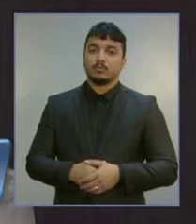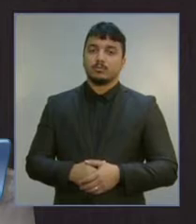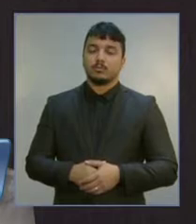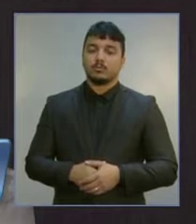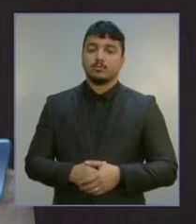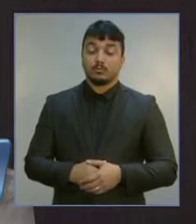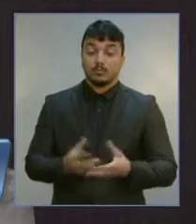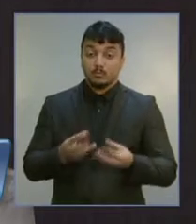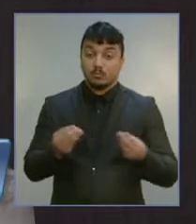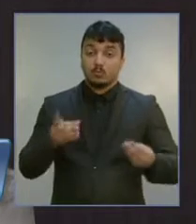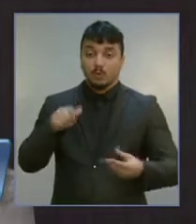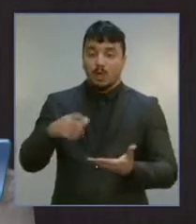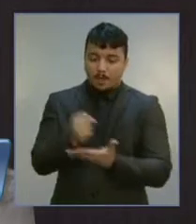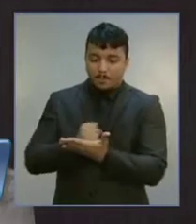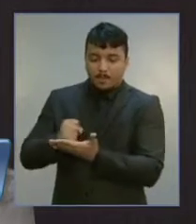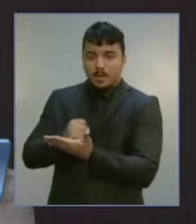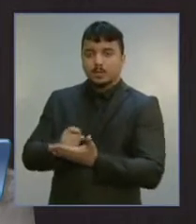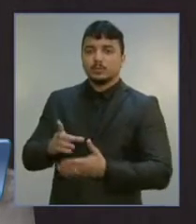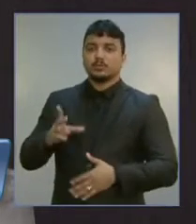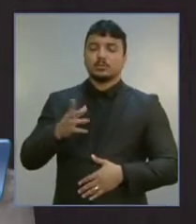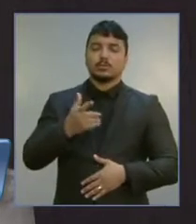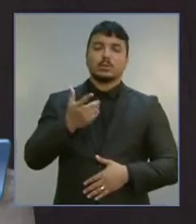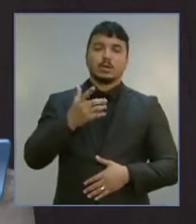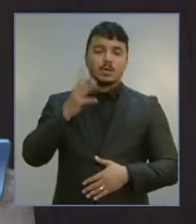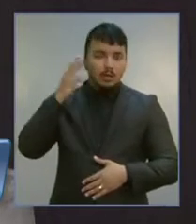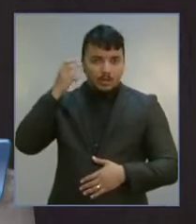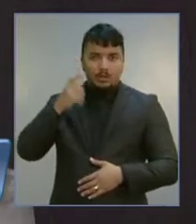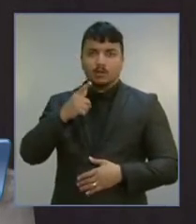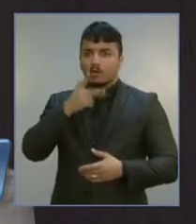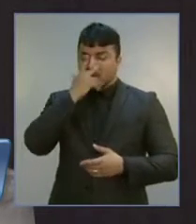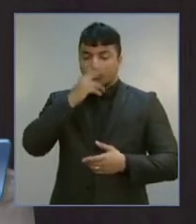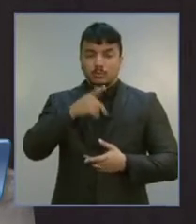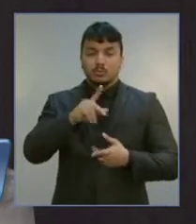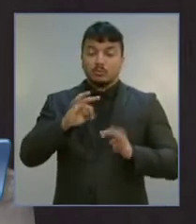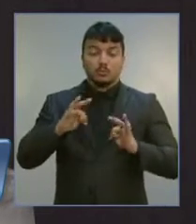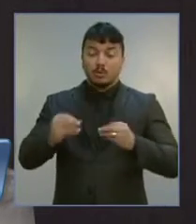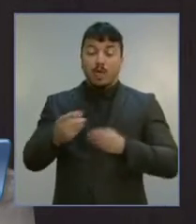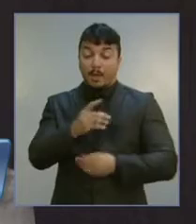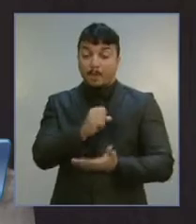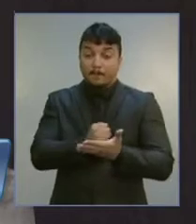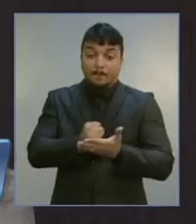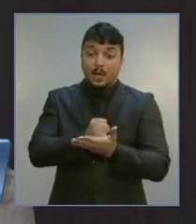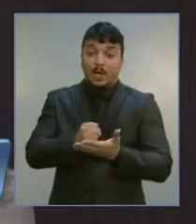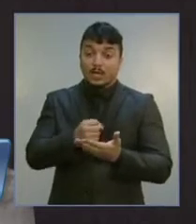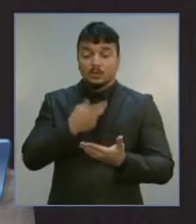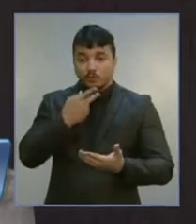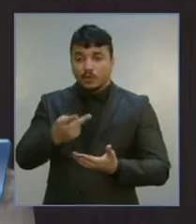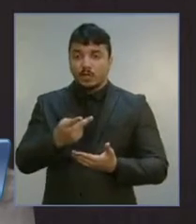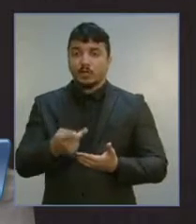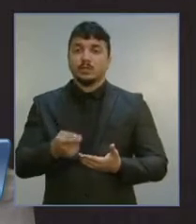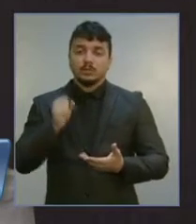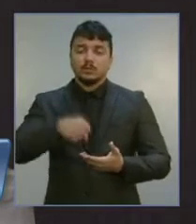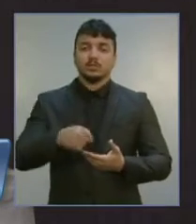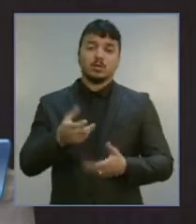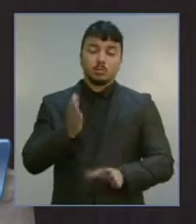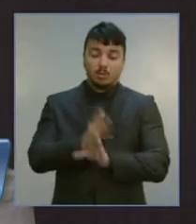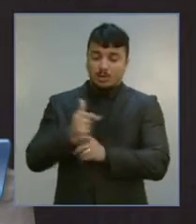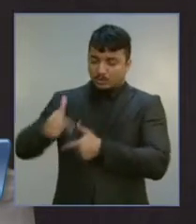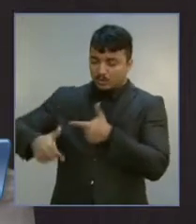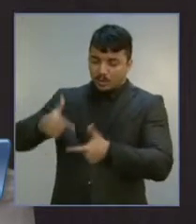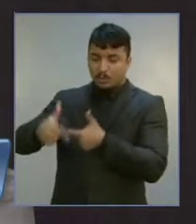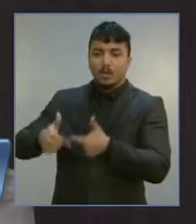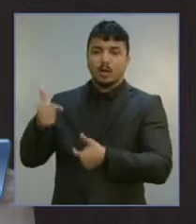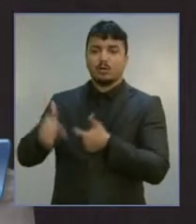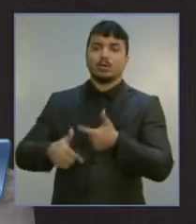vários são da base citei aqui deputado ivan deputado augusto tadeu mandou deputada gentle porque a luta pelo trabalho por